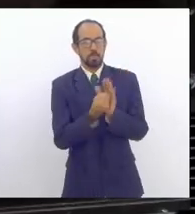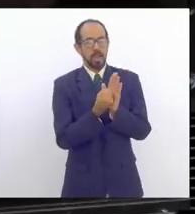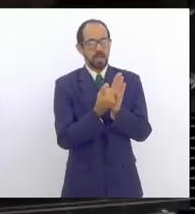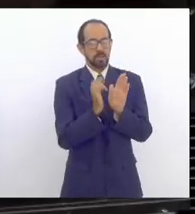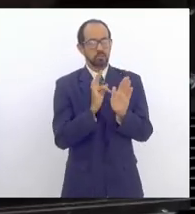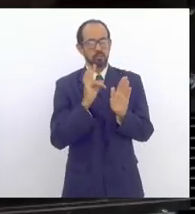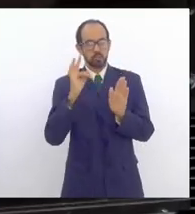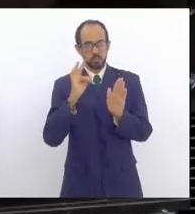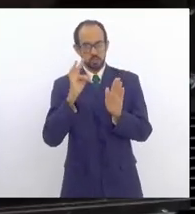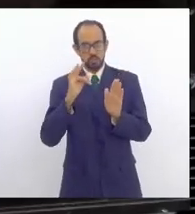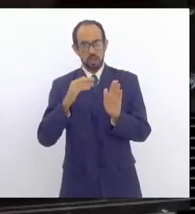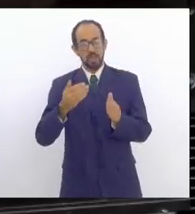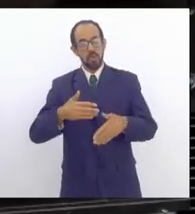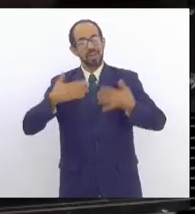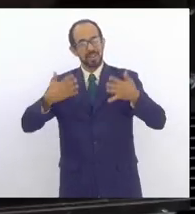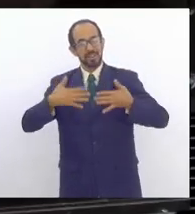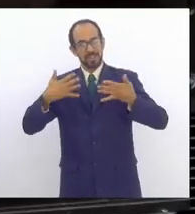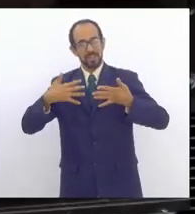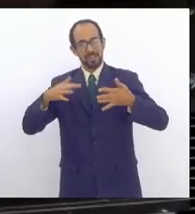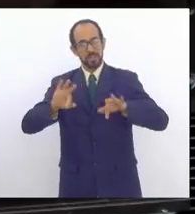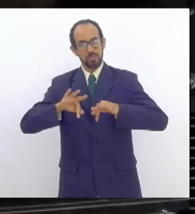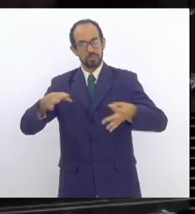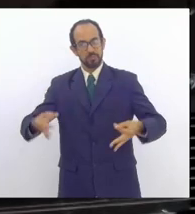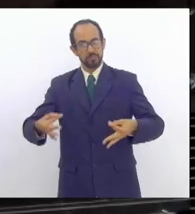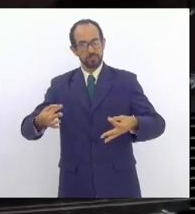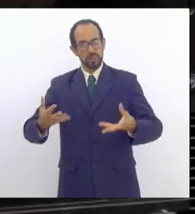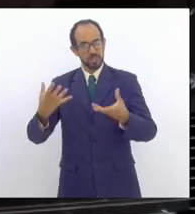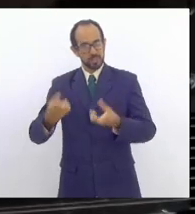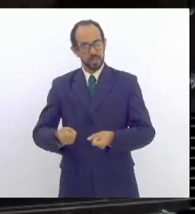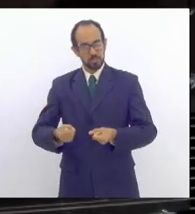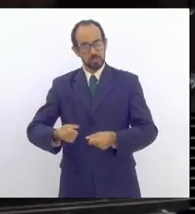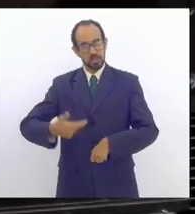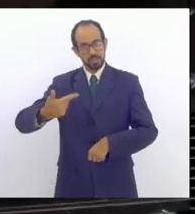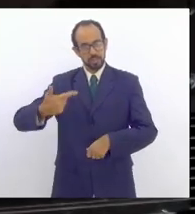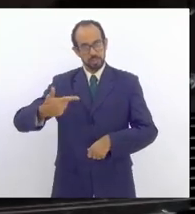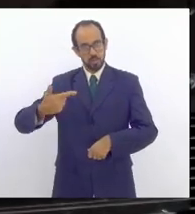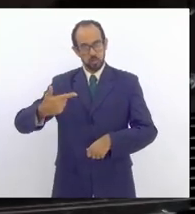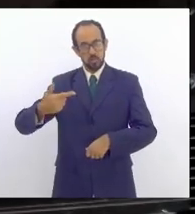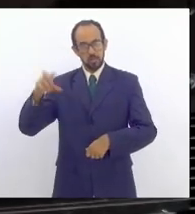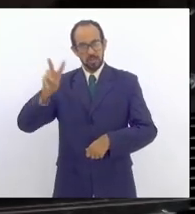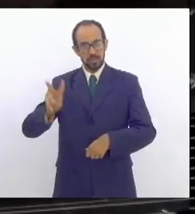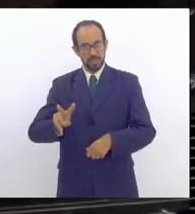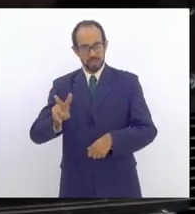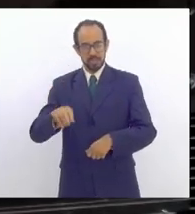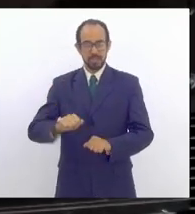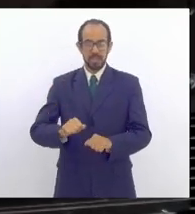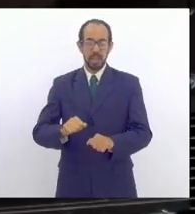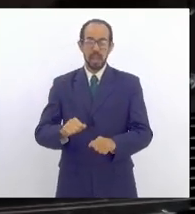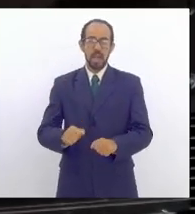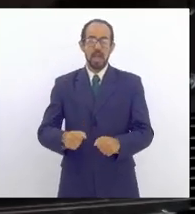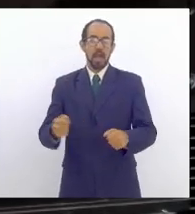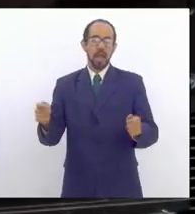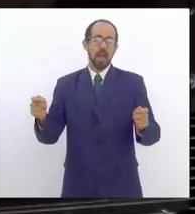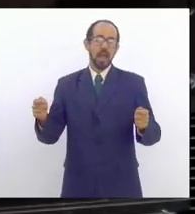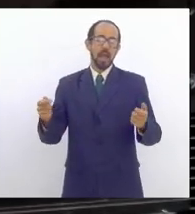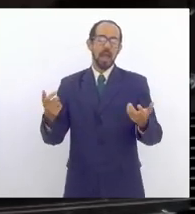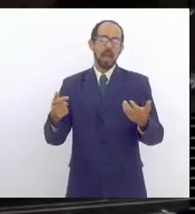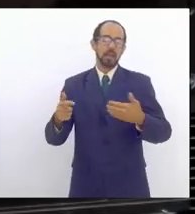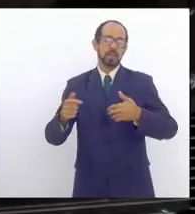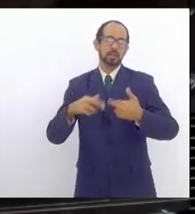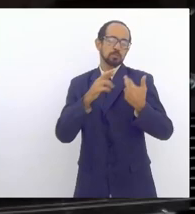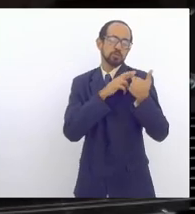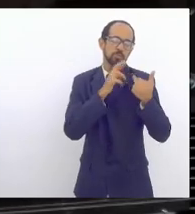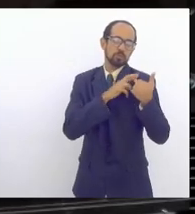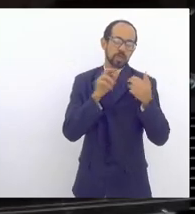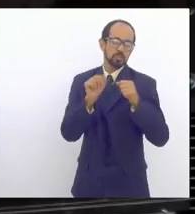e humildade que recebo pela segunda vez a atribuição de fazer o Rio de Janeiro melhor e o nosso povo mais